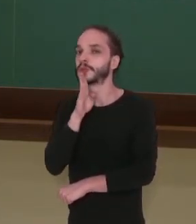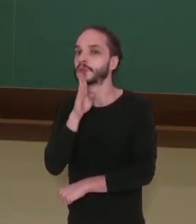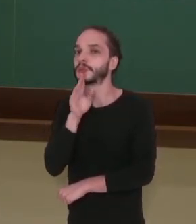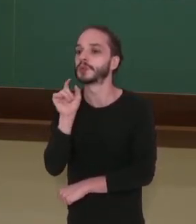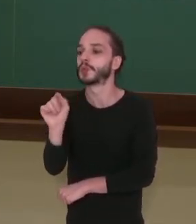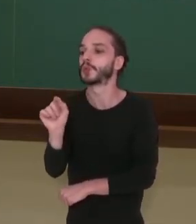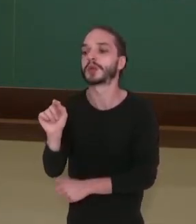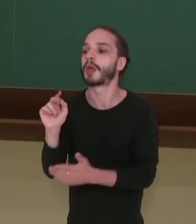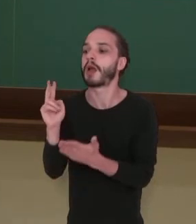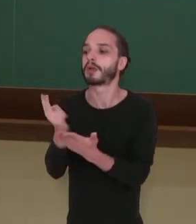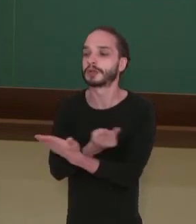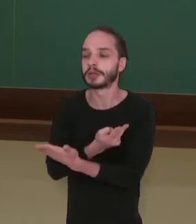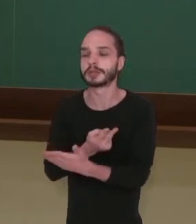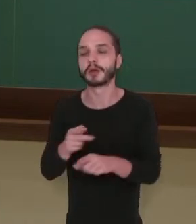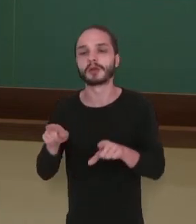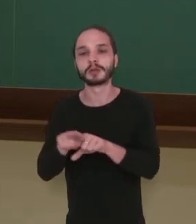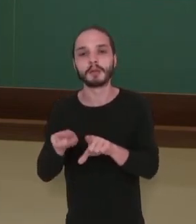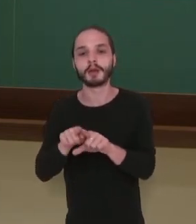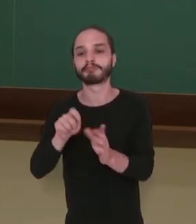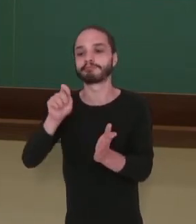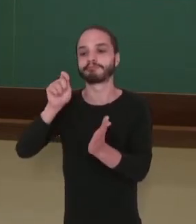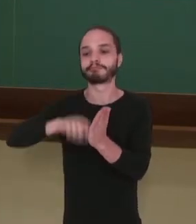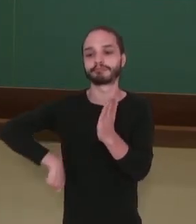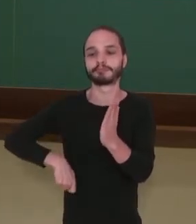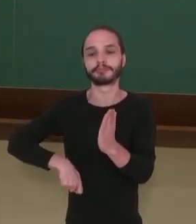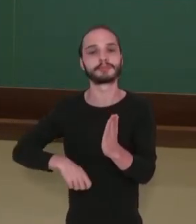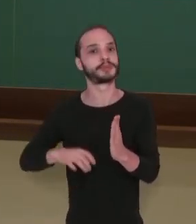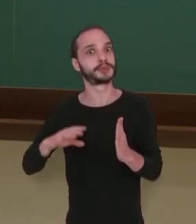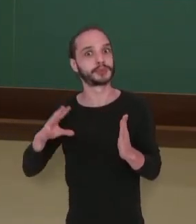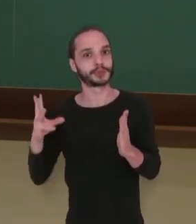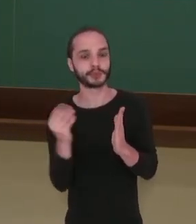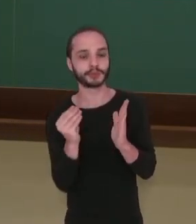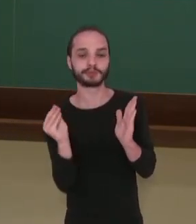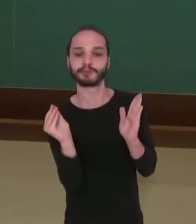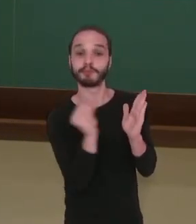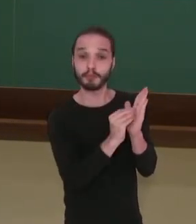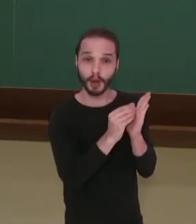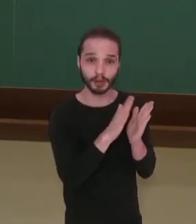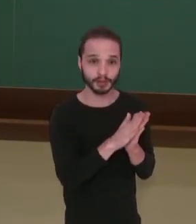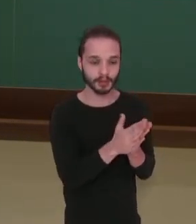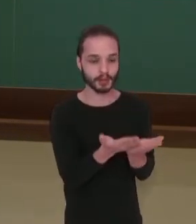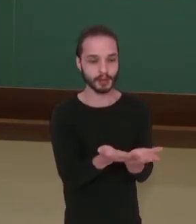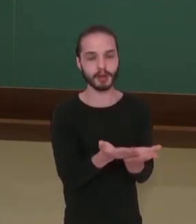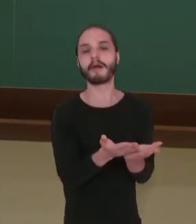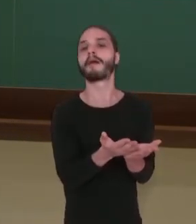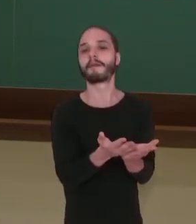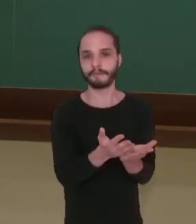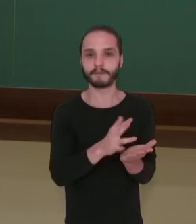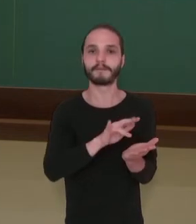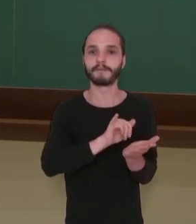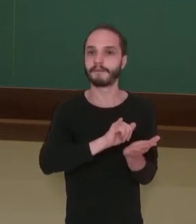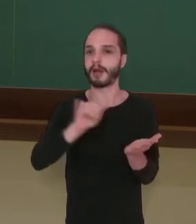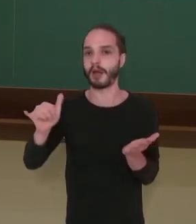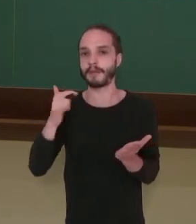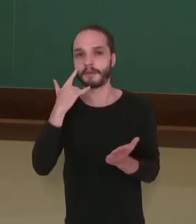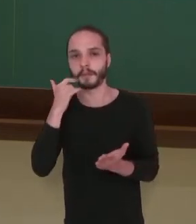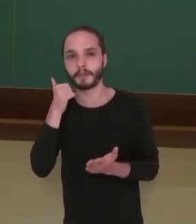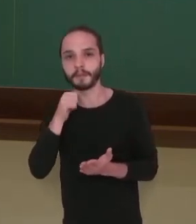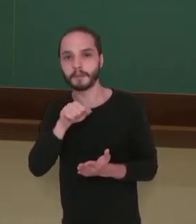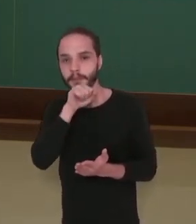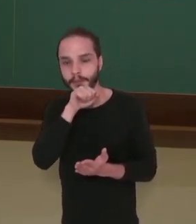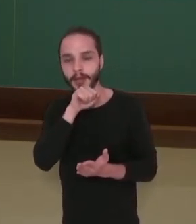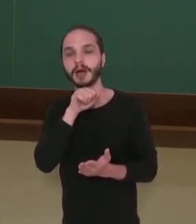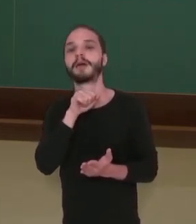idade. Certo? Então, tudo que acontecer que for aqui para livro ata, tudo é notificado aos pais. Toda infração descoberta